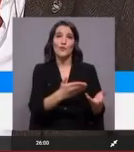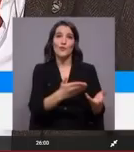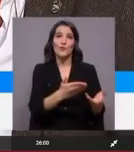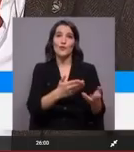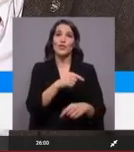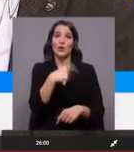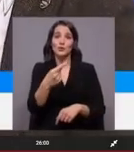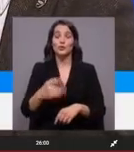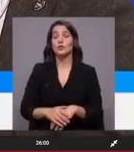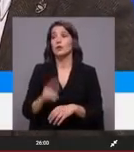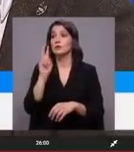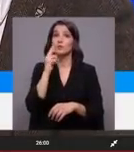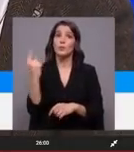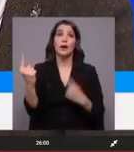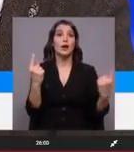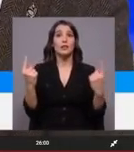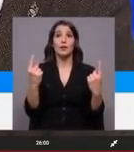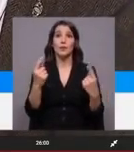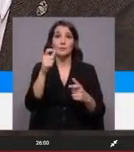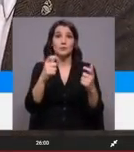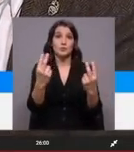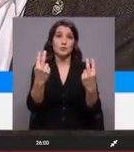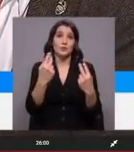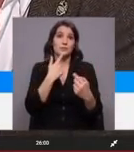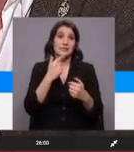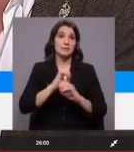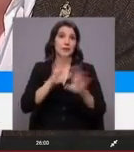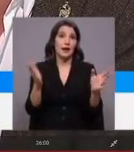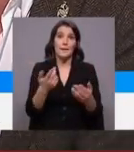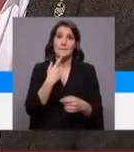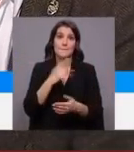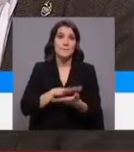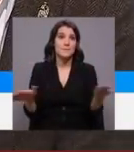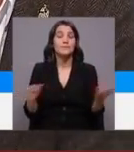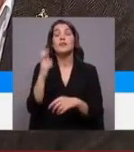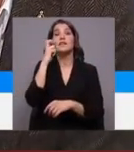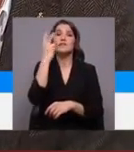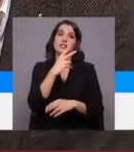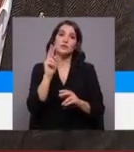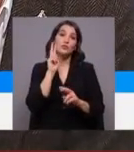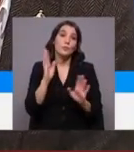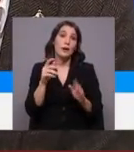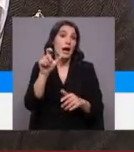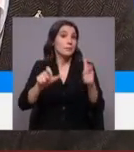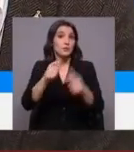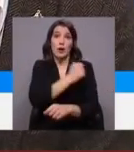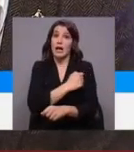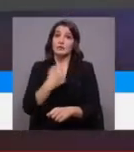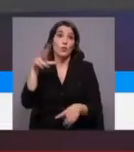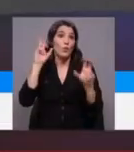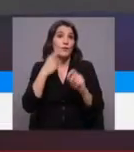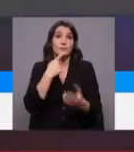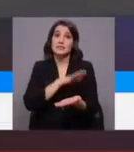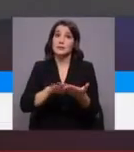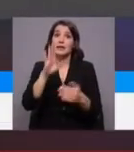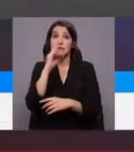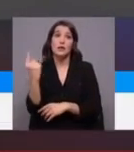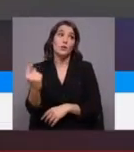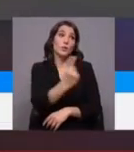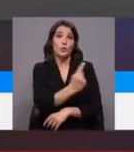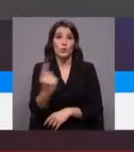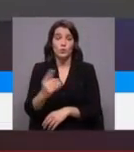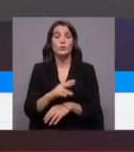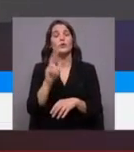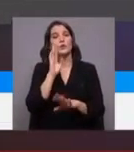do outro não mapa O que é pra lá em casa mas não tem feito por meio deste convidar vão preciso fazer também em casa as pessoas não querem ouvir não é que a linha verde